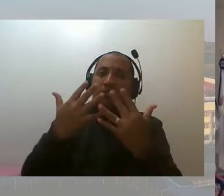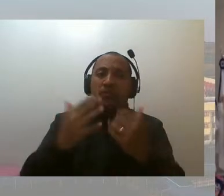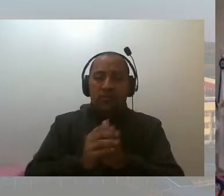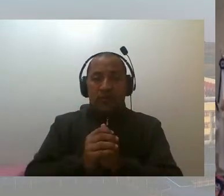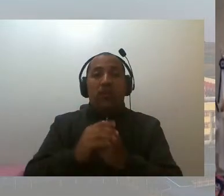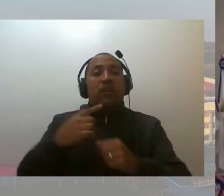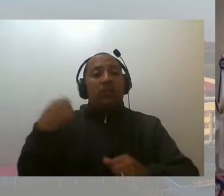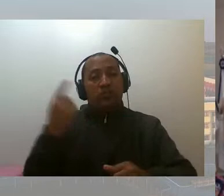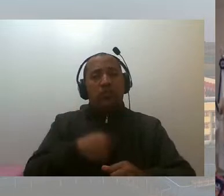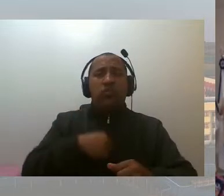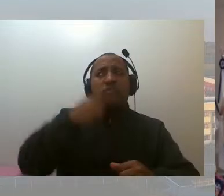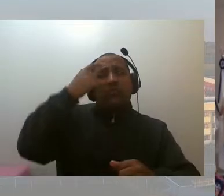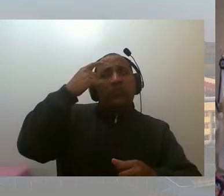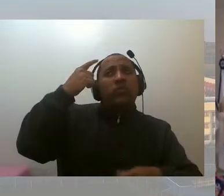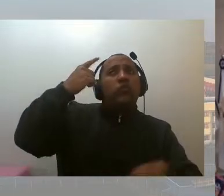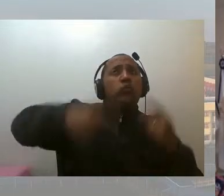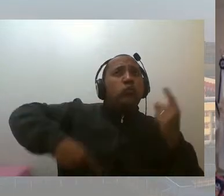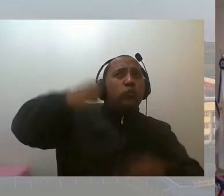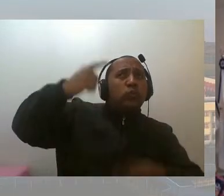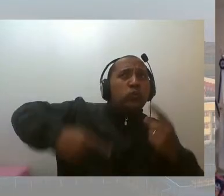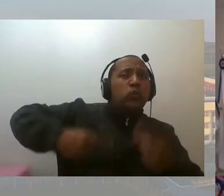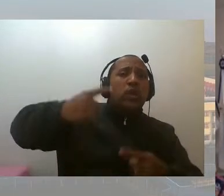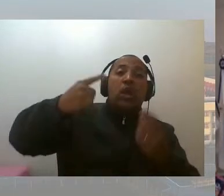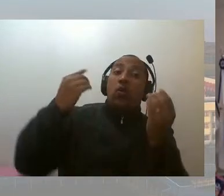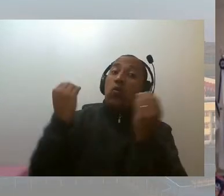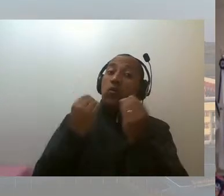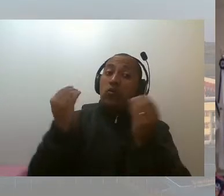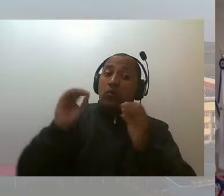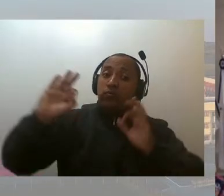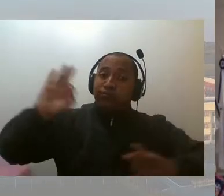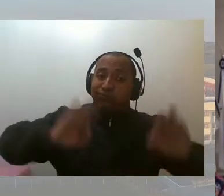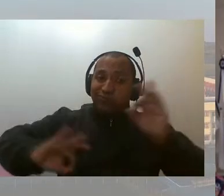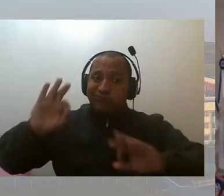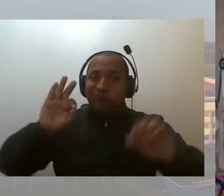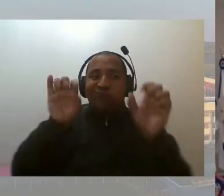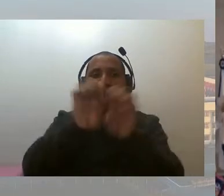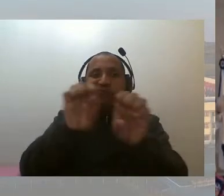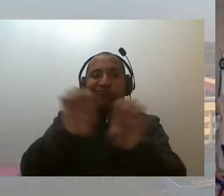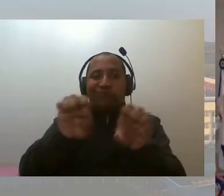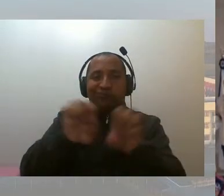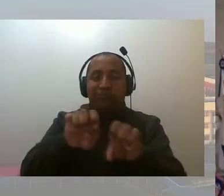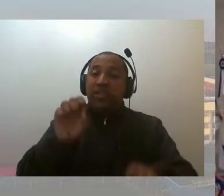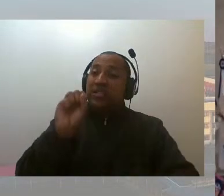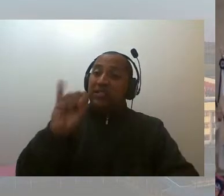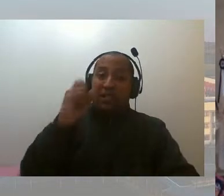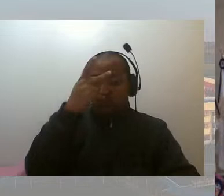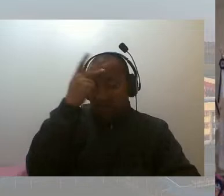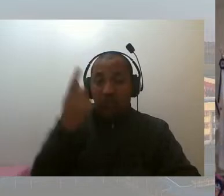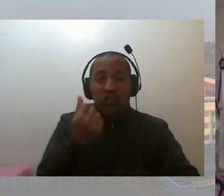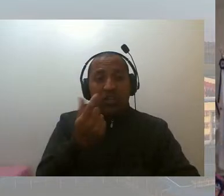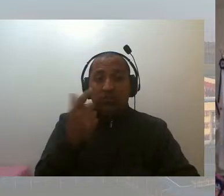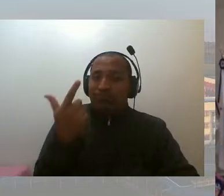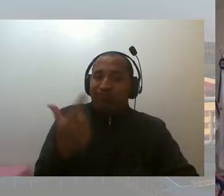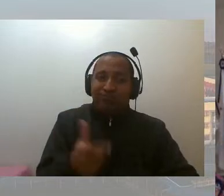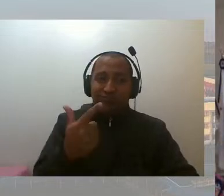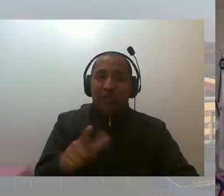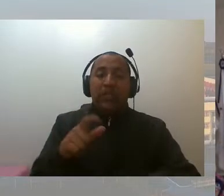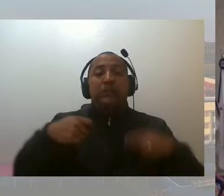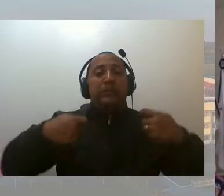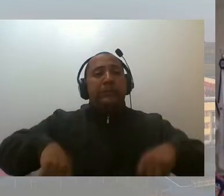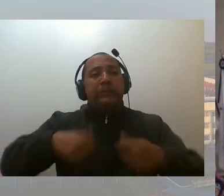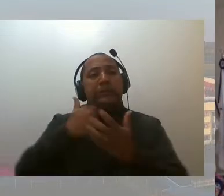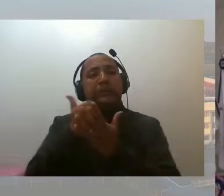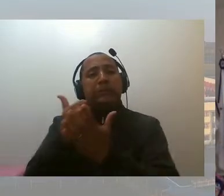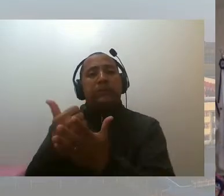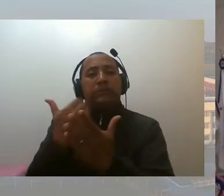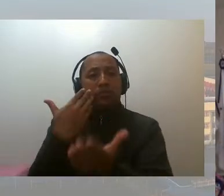gente já discutir previamente como que vai ser essa organização estrutural para quem não tem condição financeira, quem depende de assistência estudantil, e